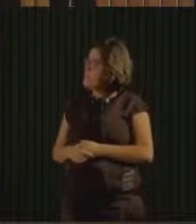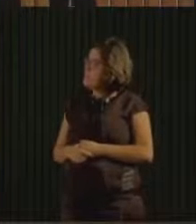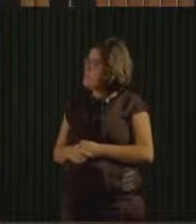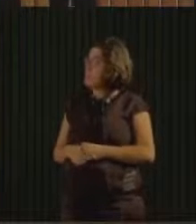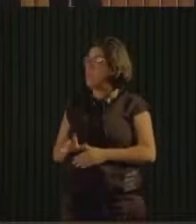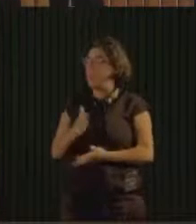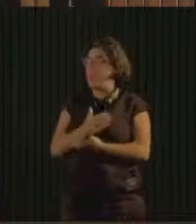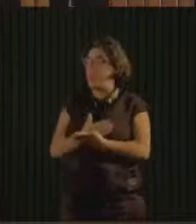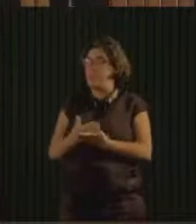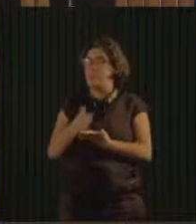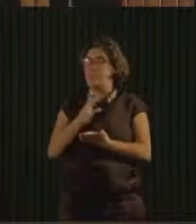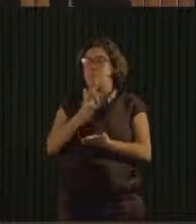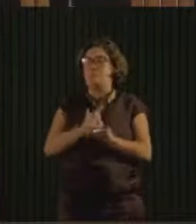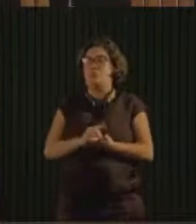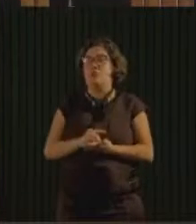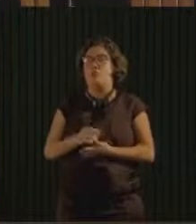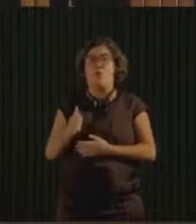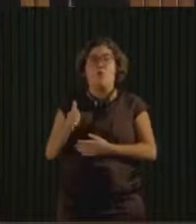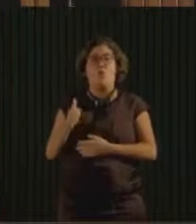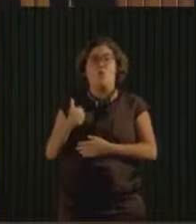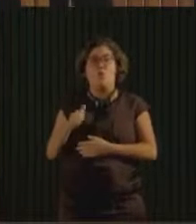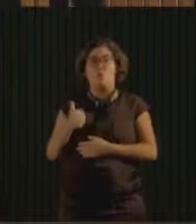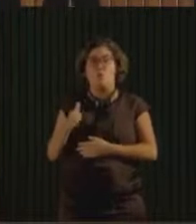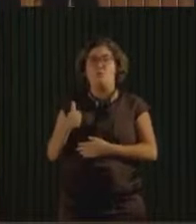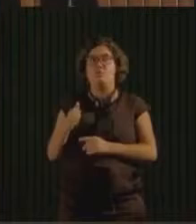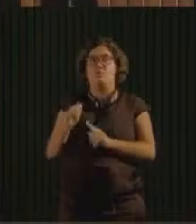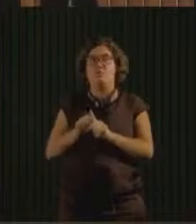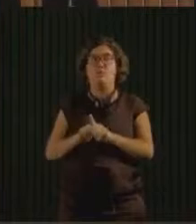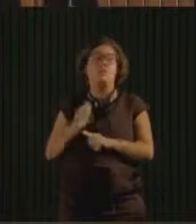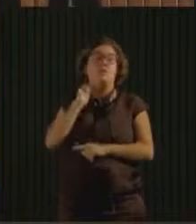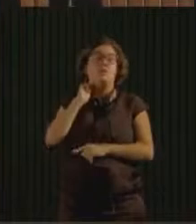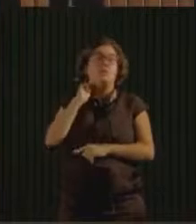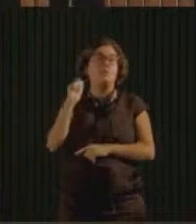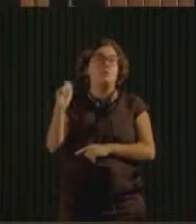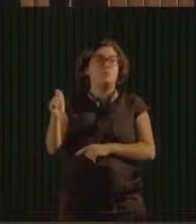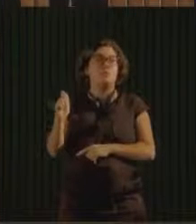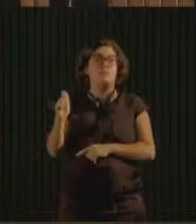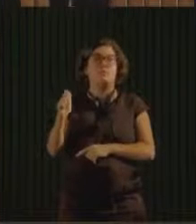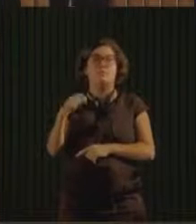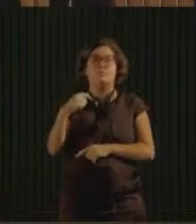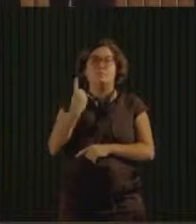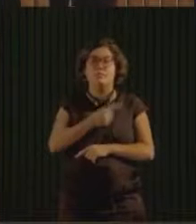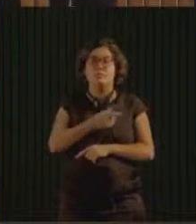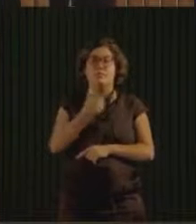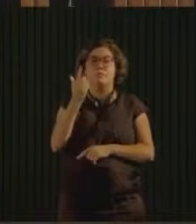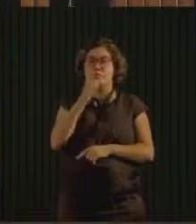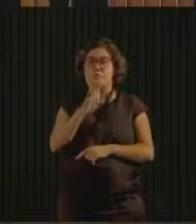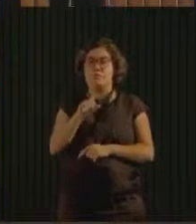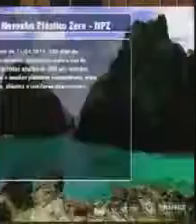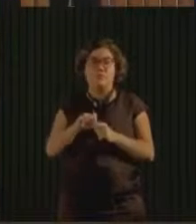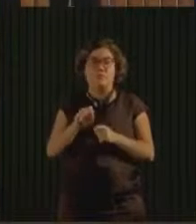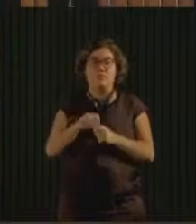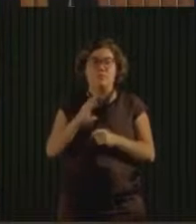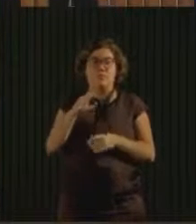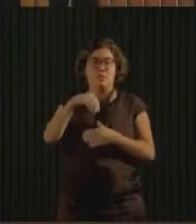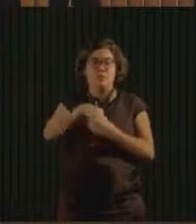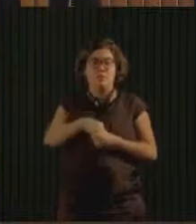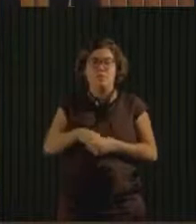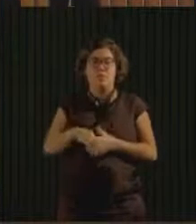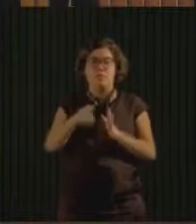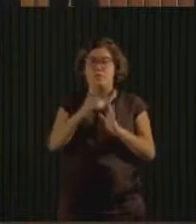Entrou em vigor a partir de 11 de abril, porque nós publicamos o decreto em dezembro